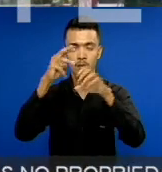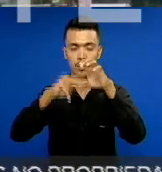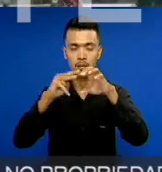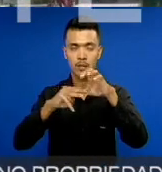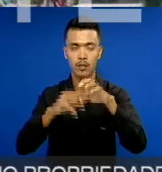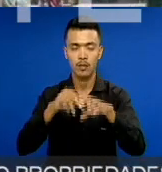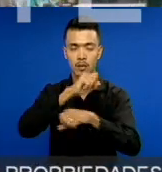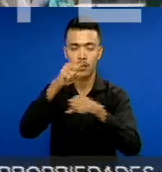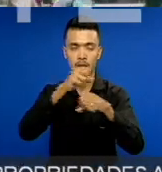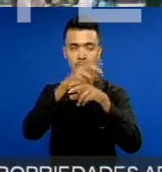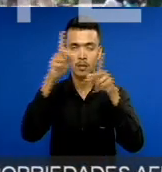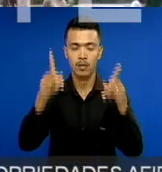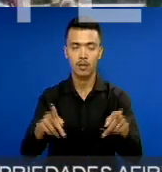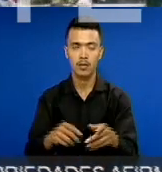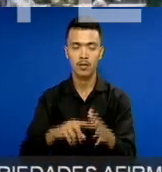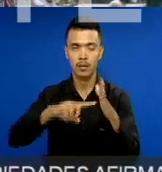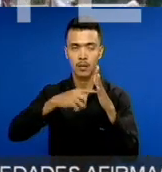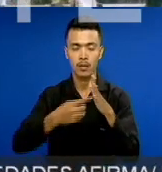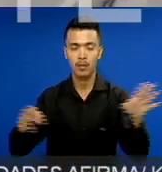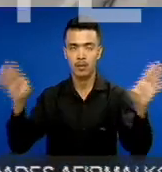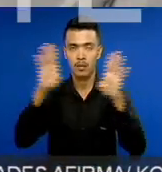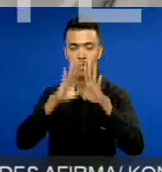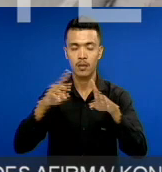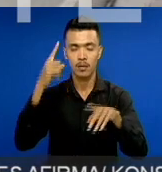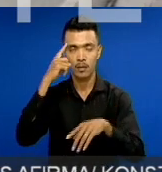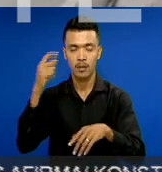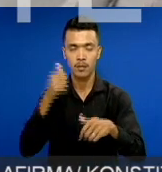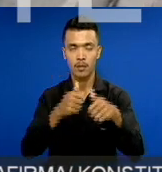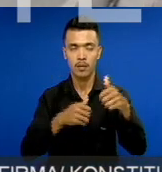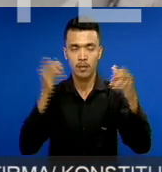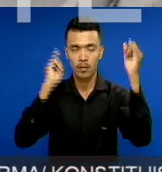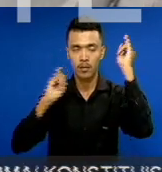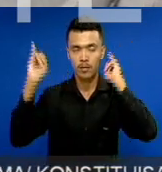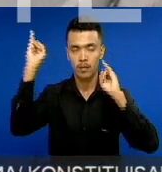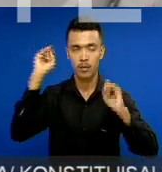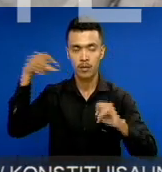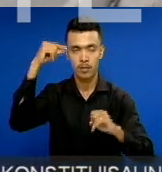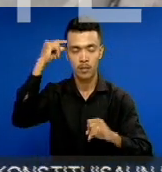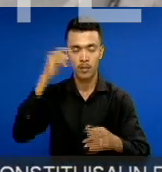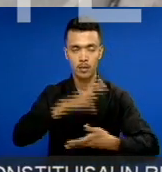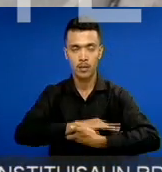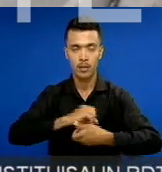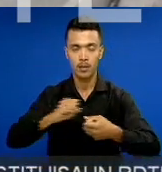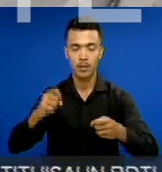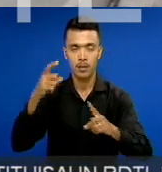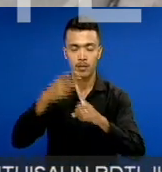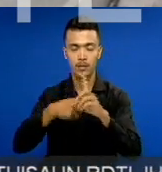restaurante, kioske no baraka balon hahu taka ona tamba tuir informasan governo se sobu ia fula indene